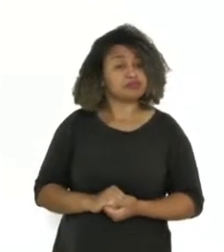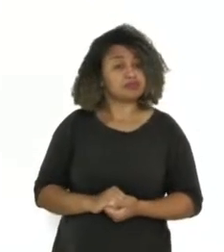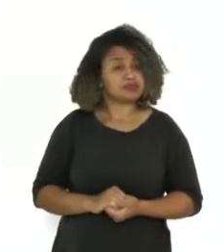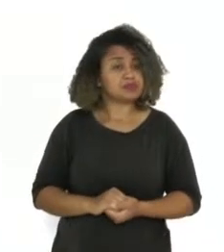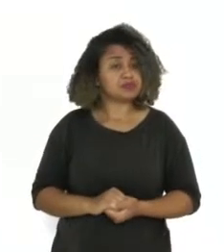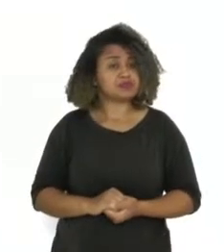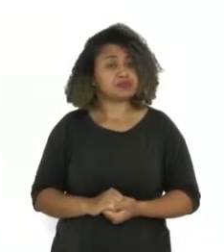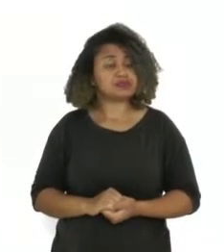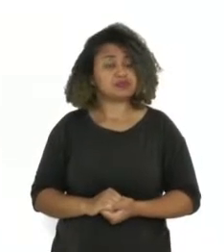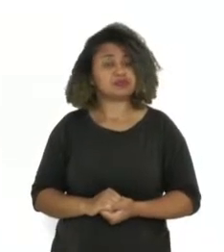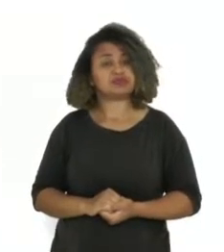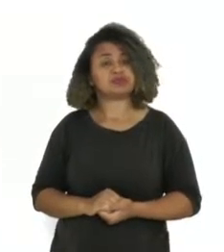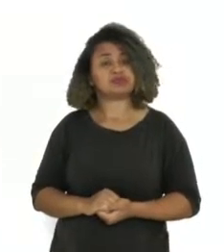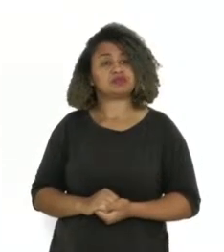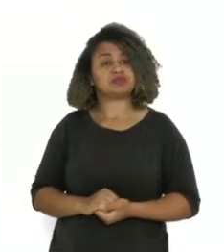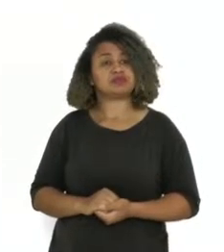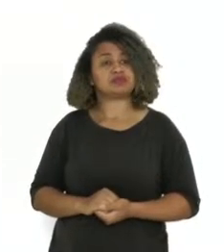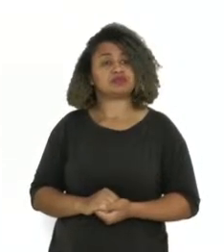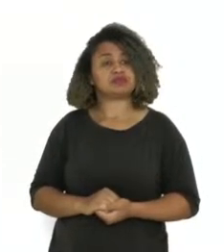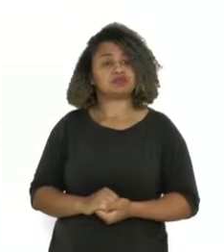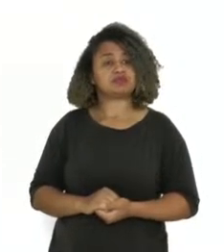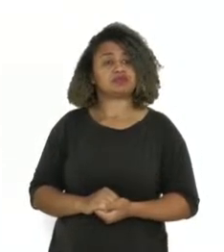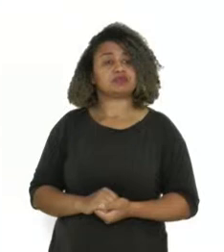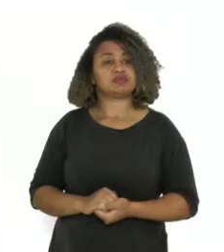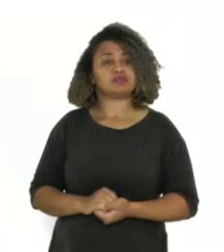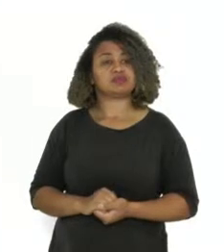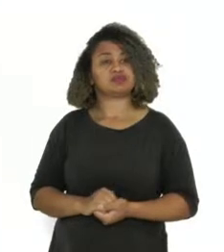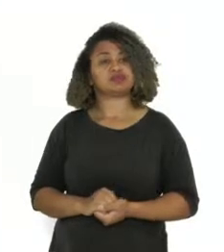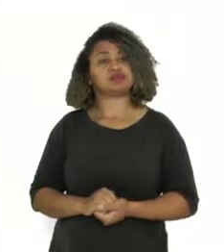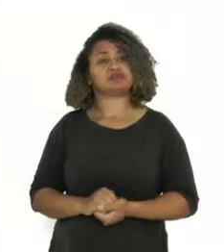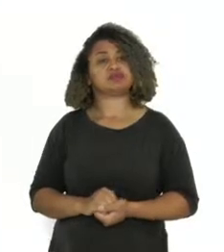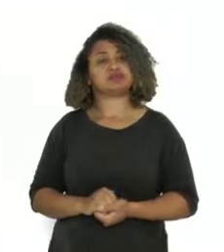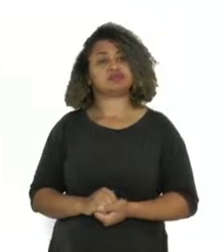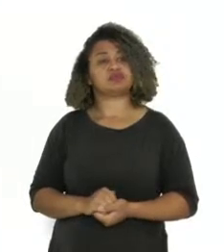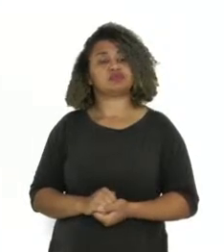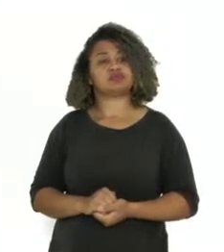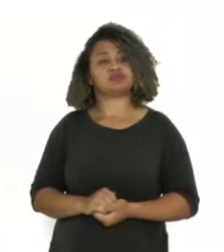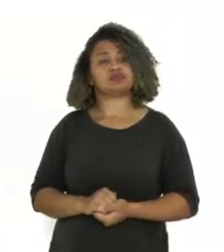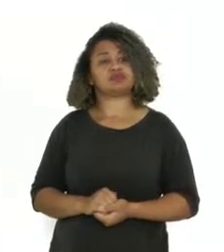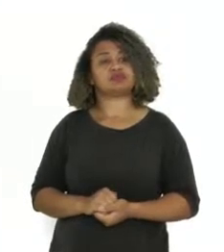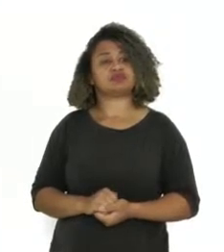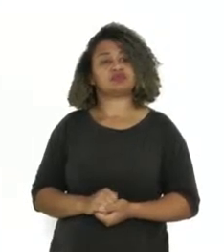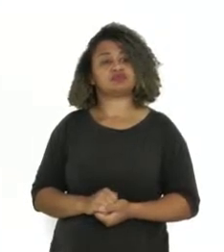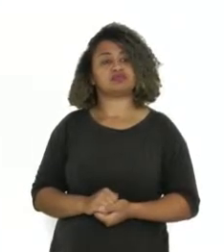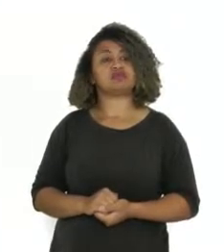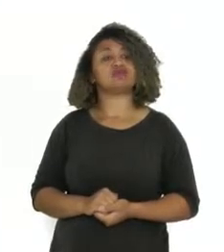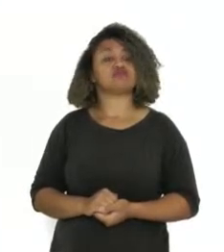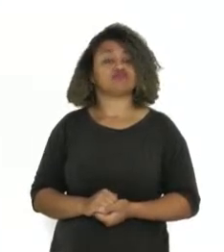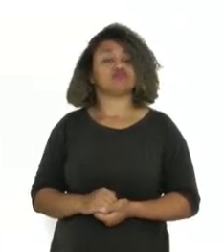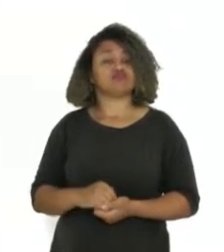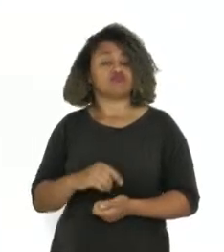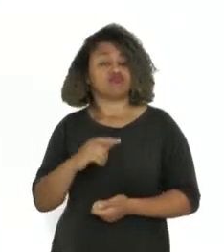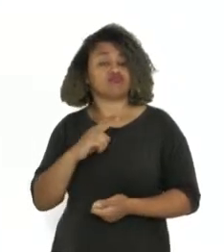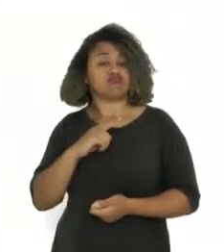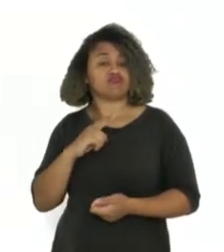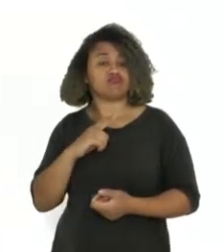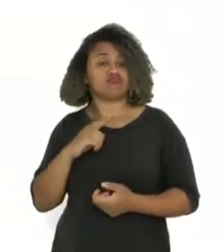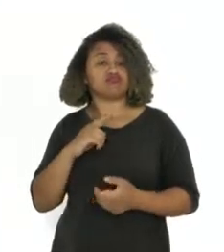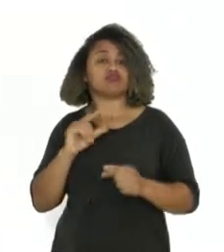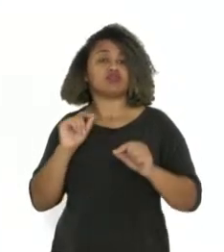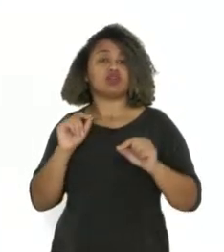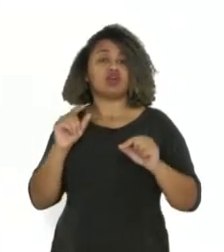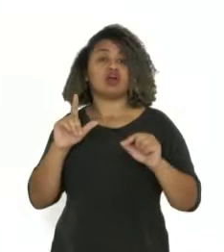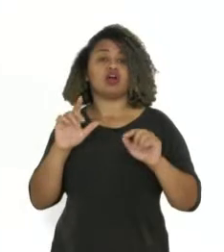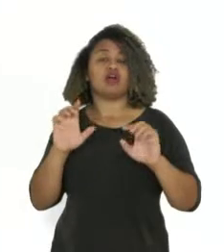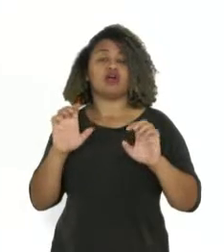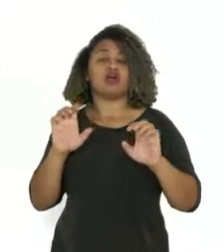uma feira que tiene todos os domingos cerca de mi casa. Ou seja, ela ocorre todos os domingos perto, ó, presta